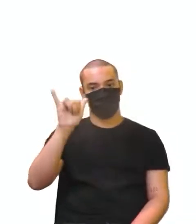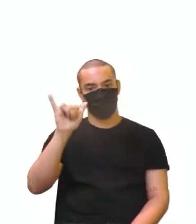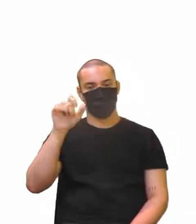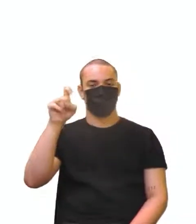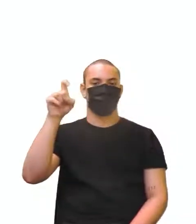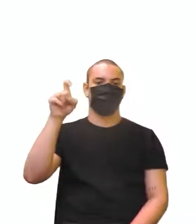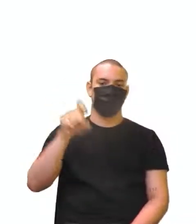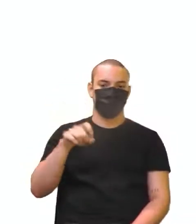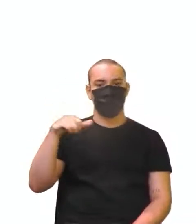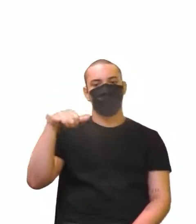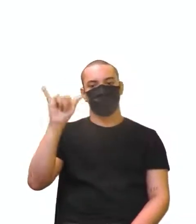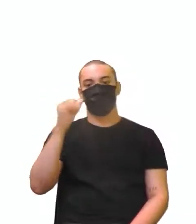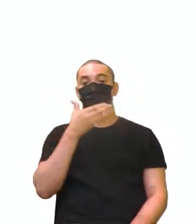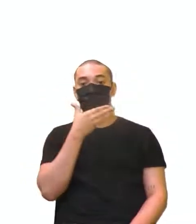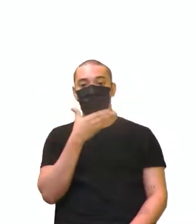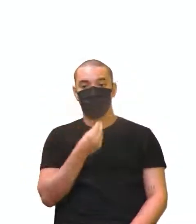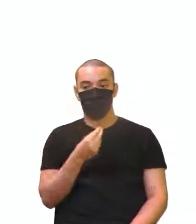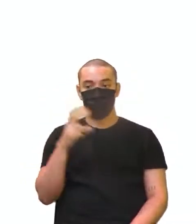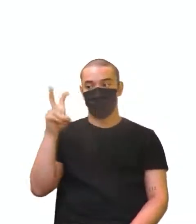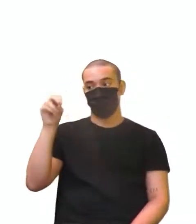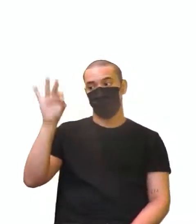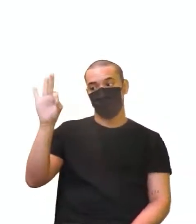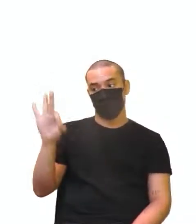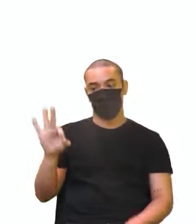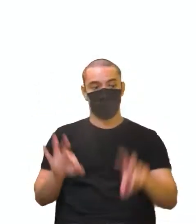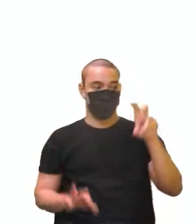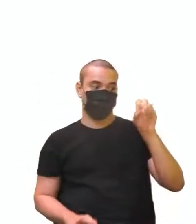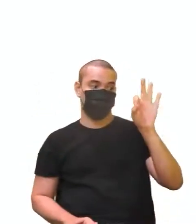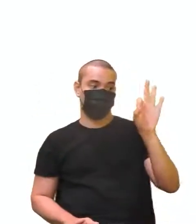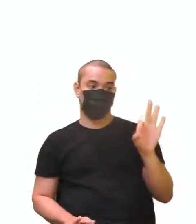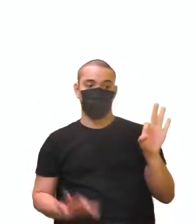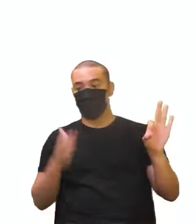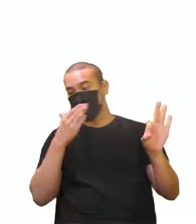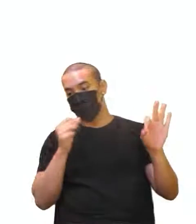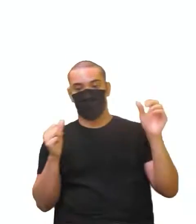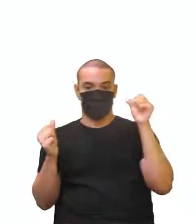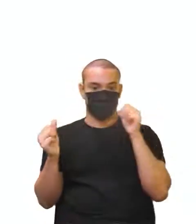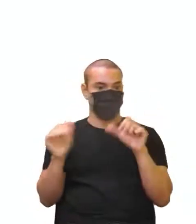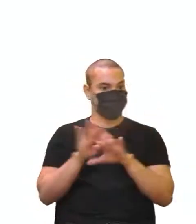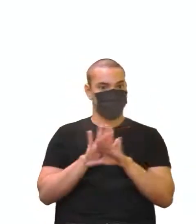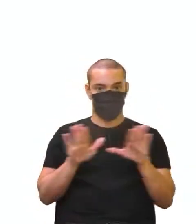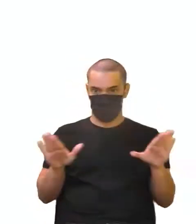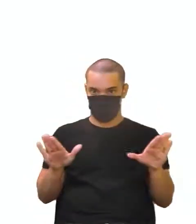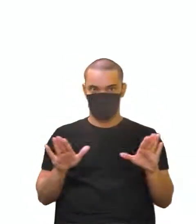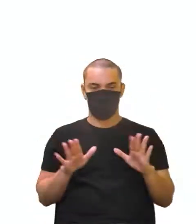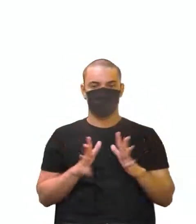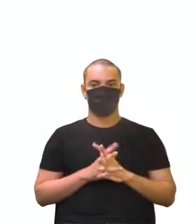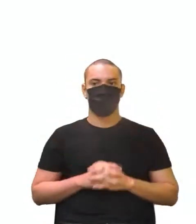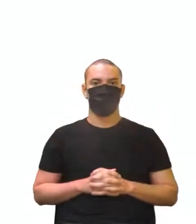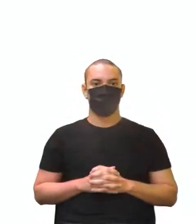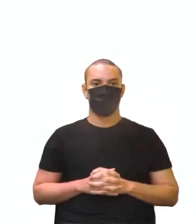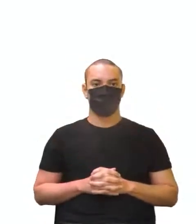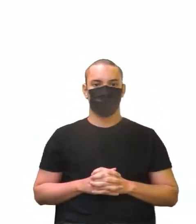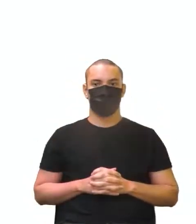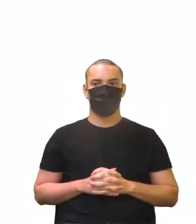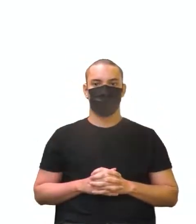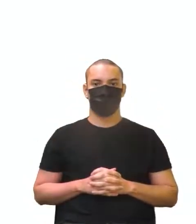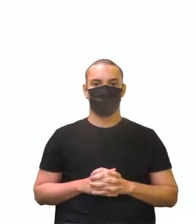e o XY, menino. 50% para cada. Tá bom? Vamos seguindo.